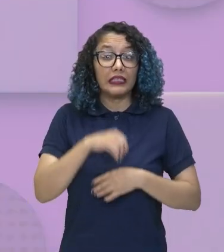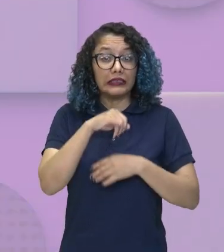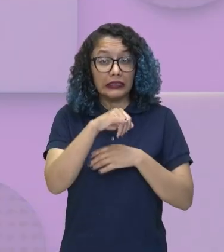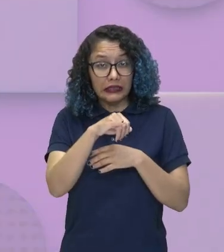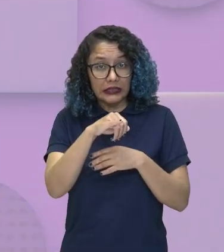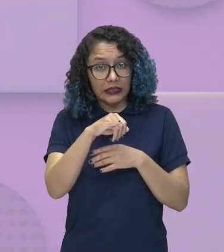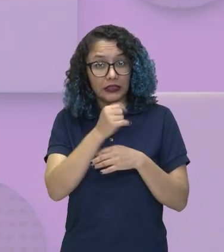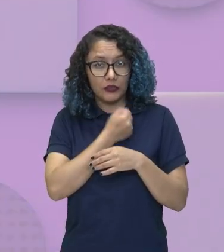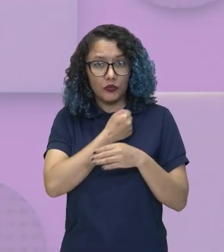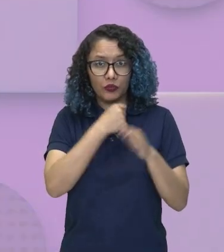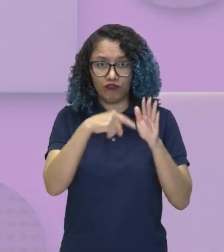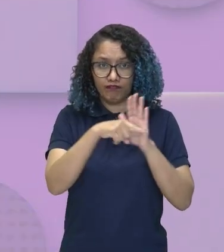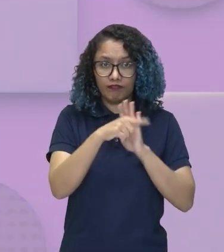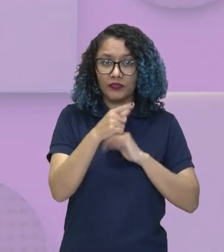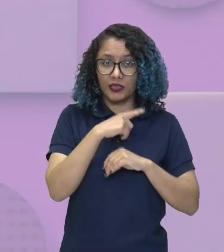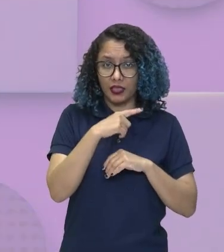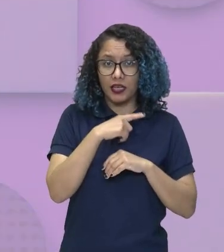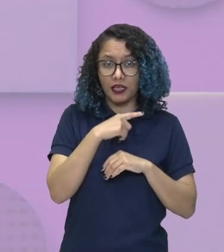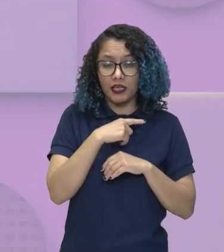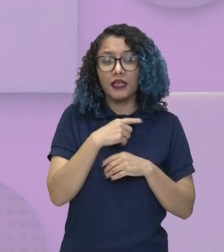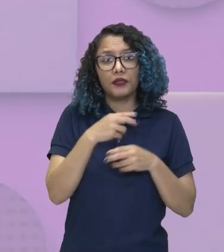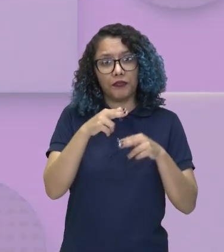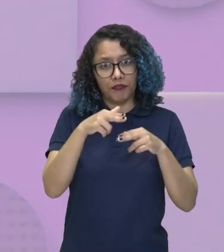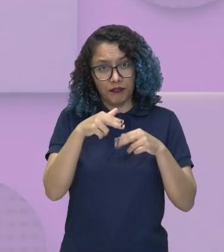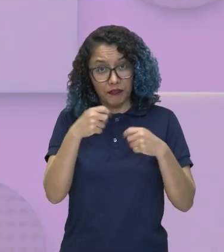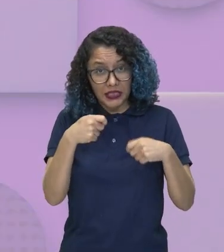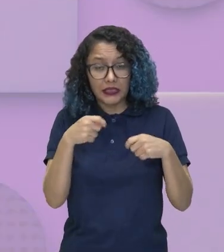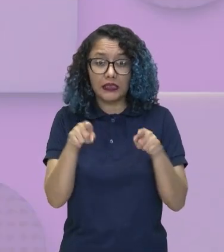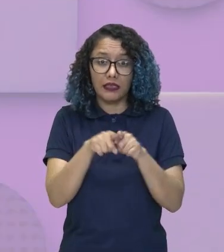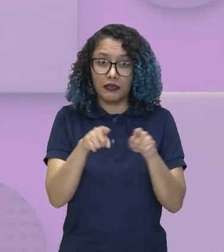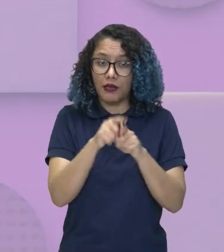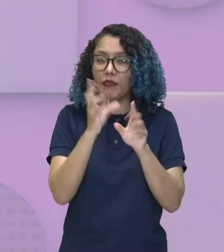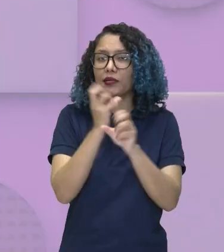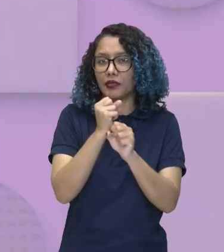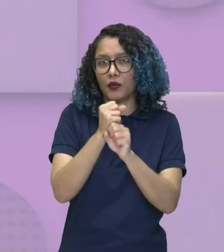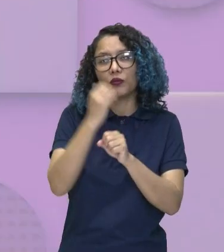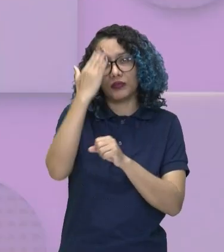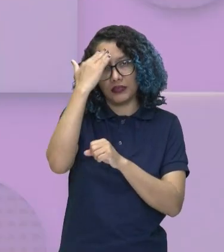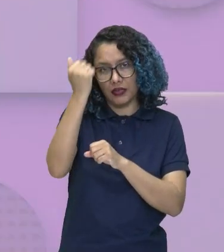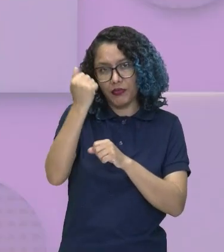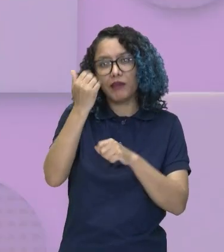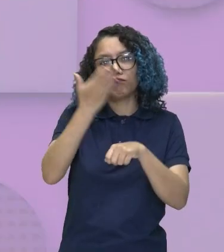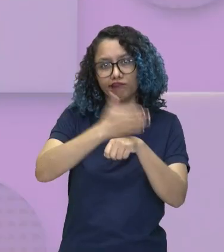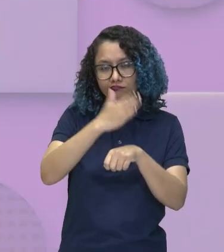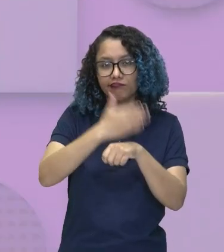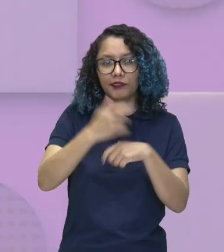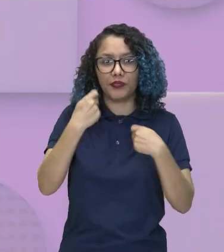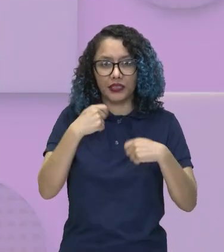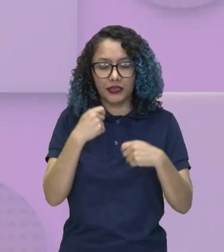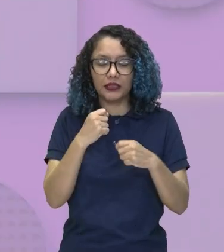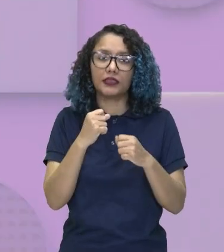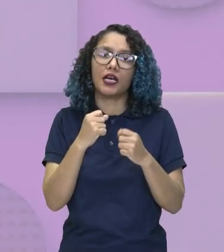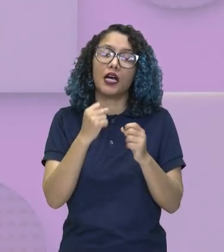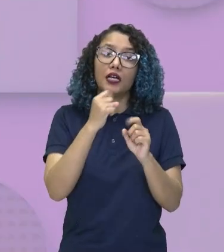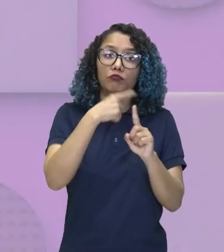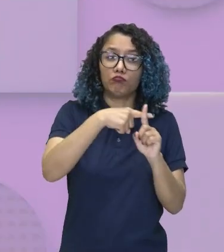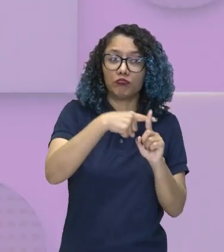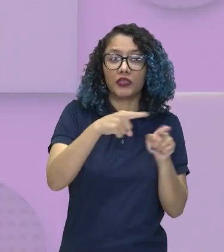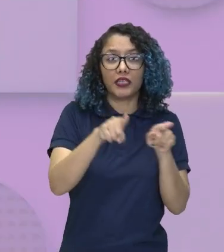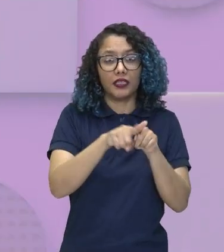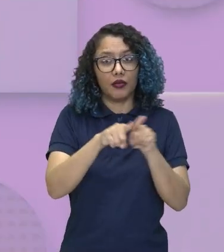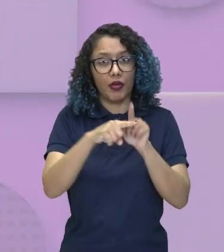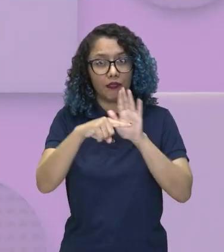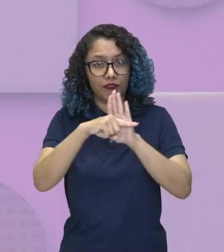apareceram, nós temos que aprender a fazer aquelas operações com eles. Tanto a operação de adição, como a de